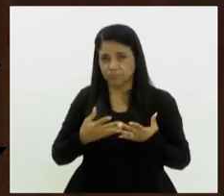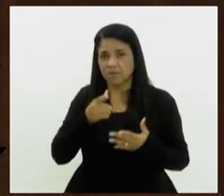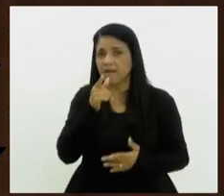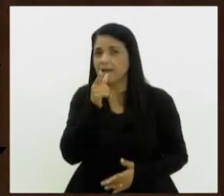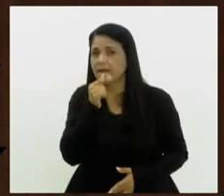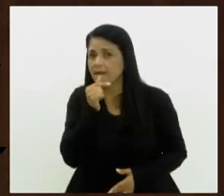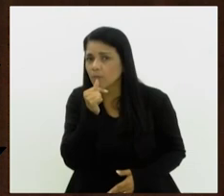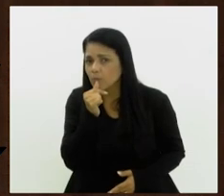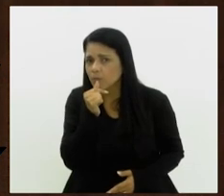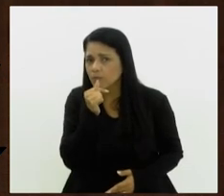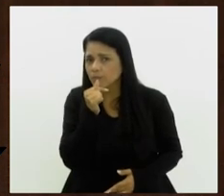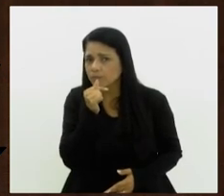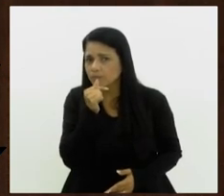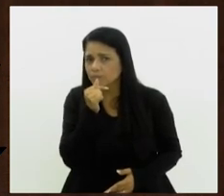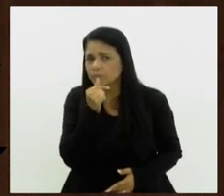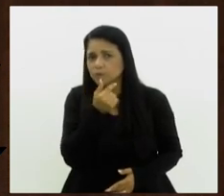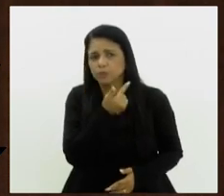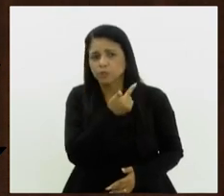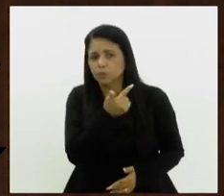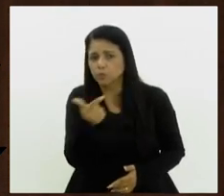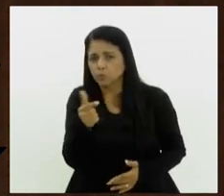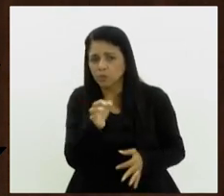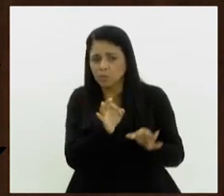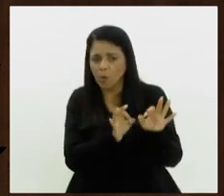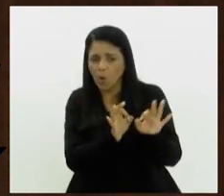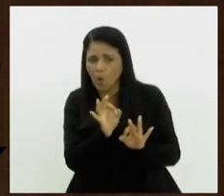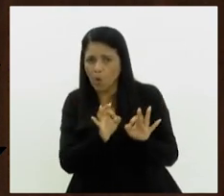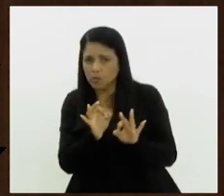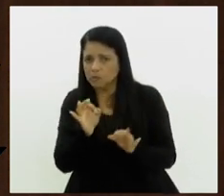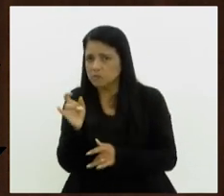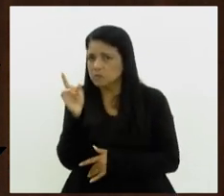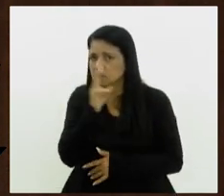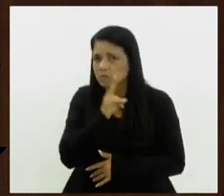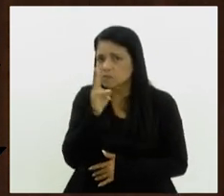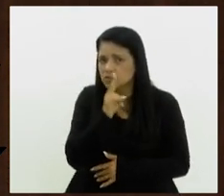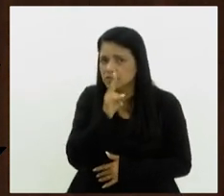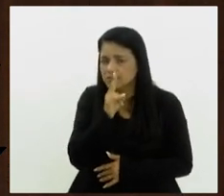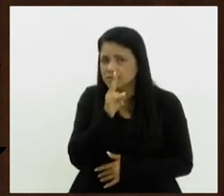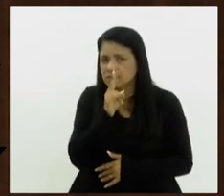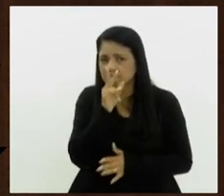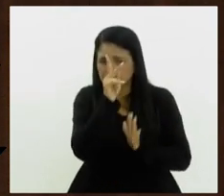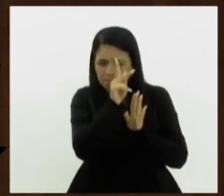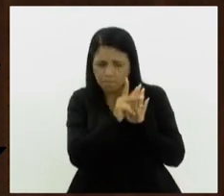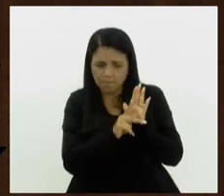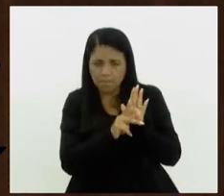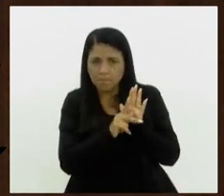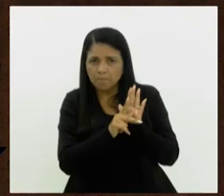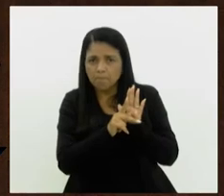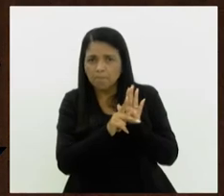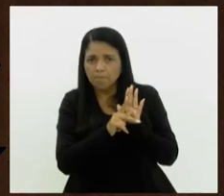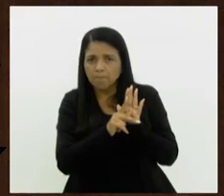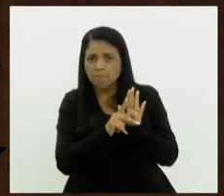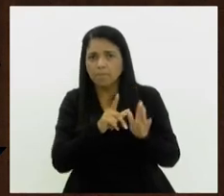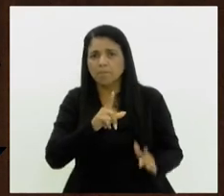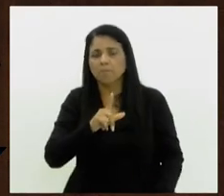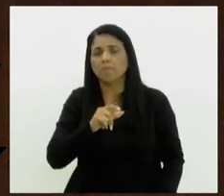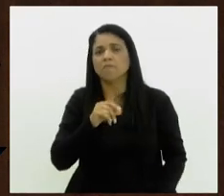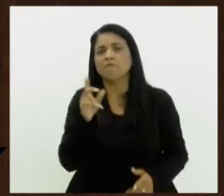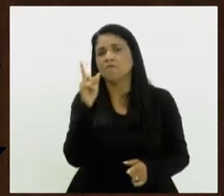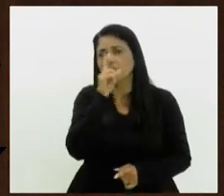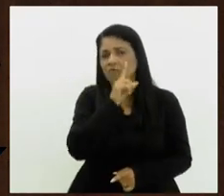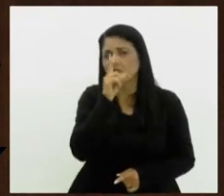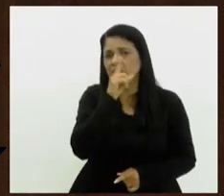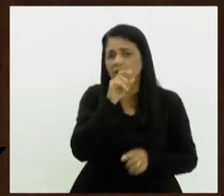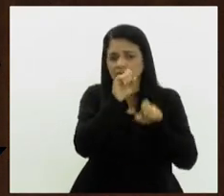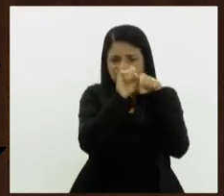água, né, e de não ter um plano de emergência, mostra uma falha total do sistema